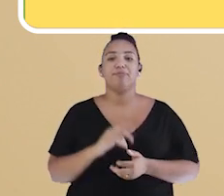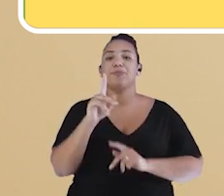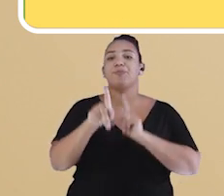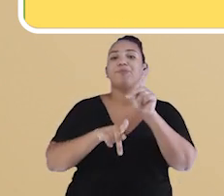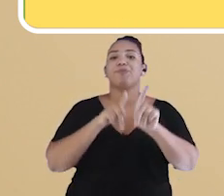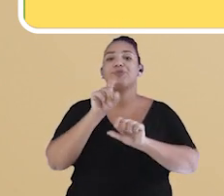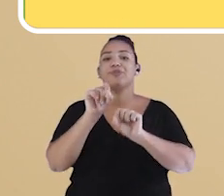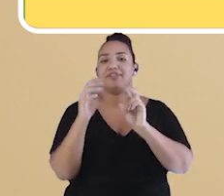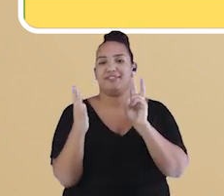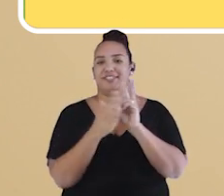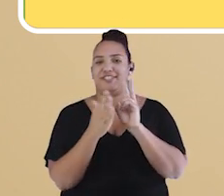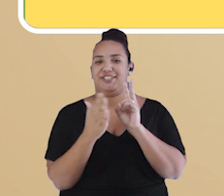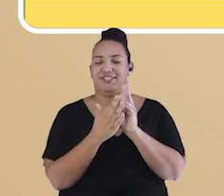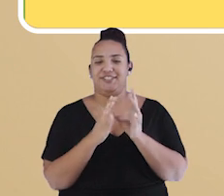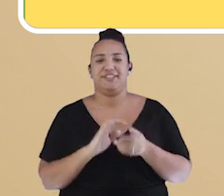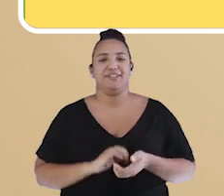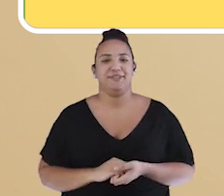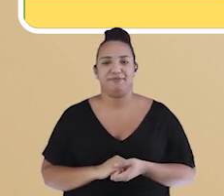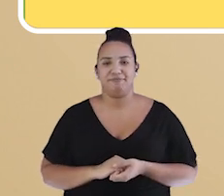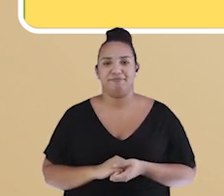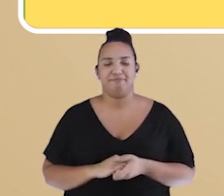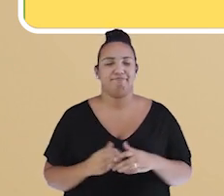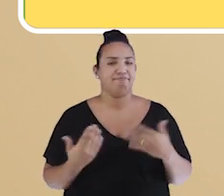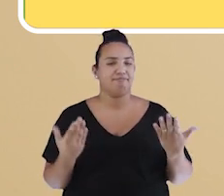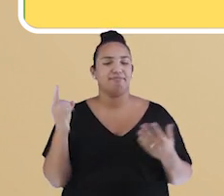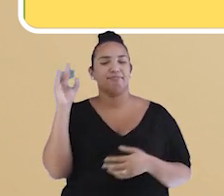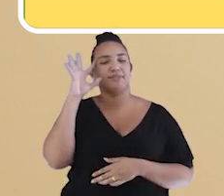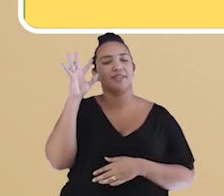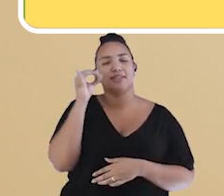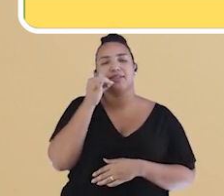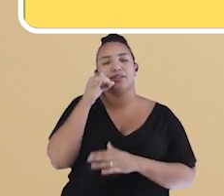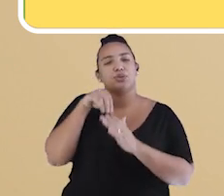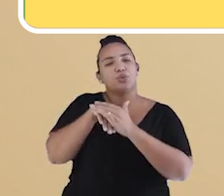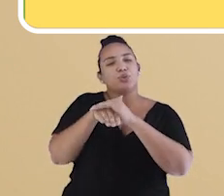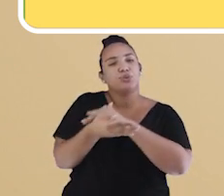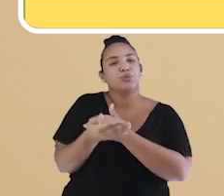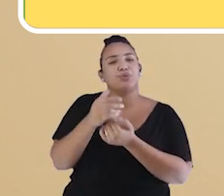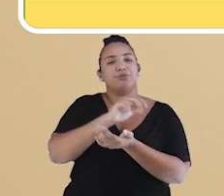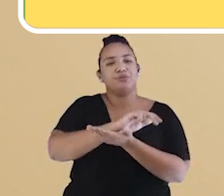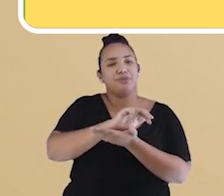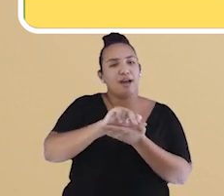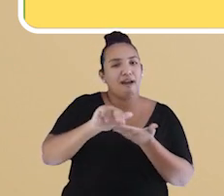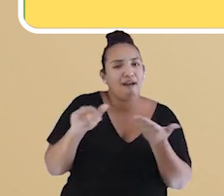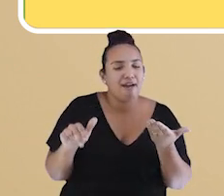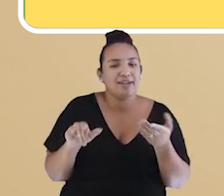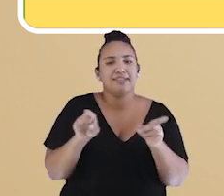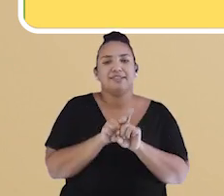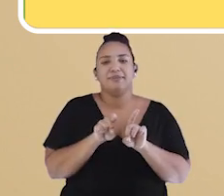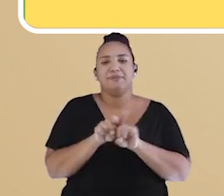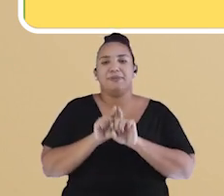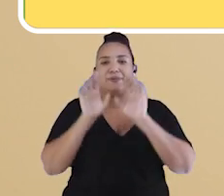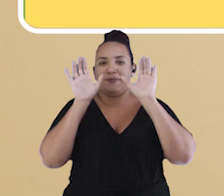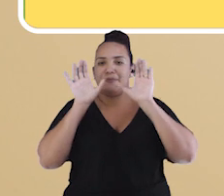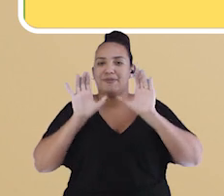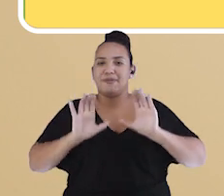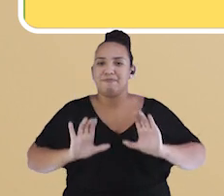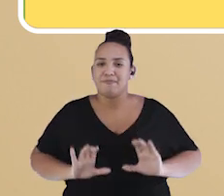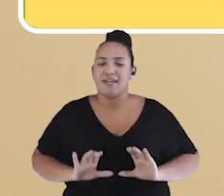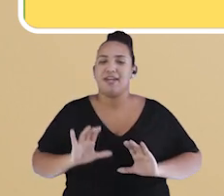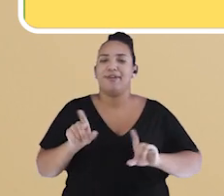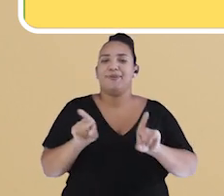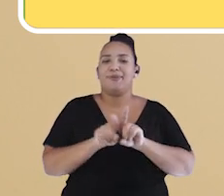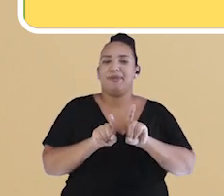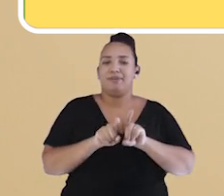povos indígenas. Pense em quantos costumes, hábitos e modos de organizar os